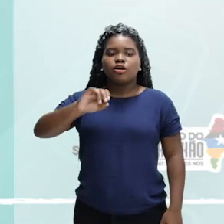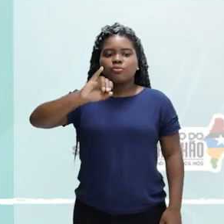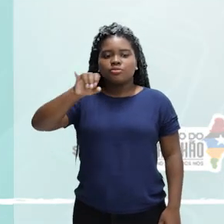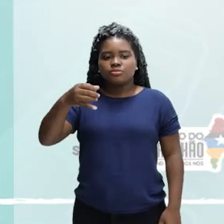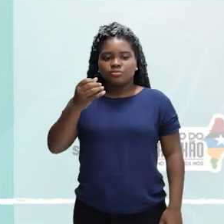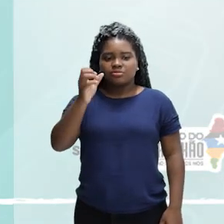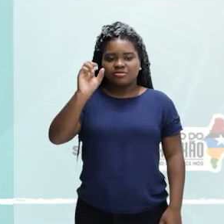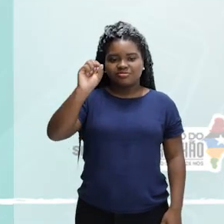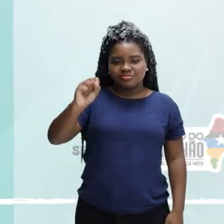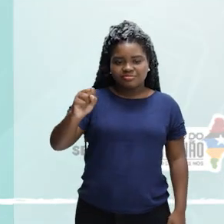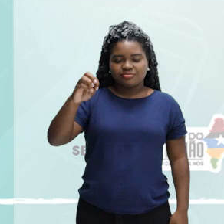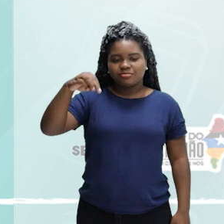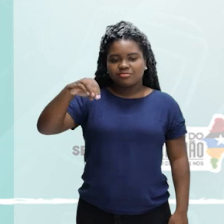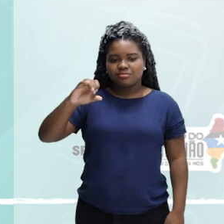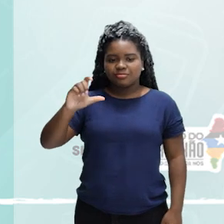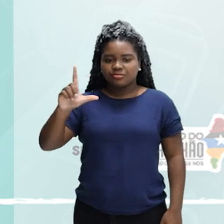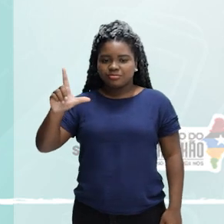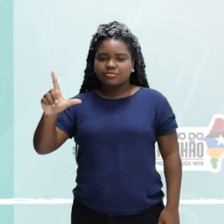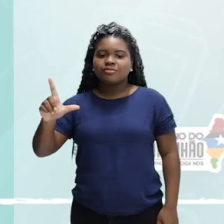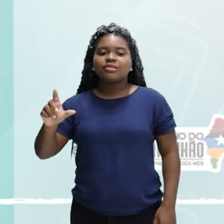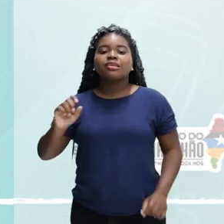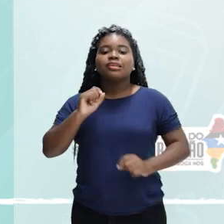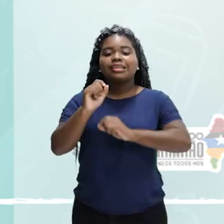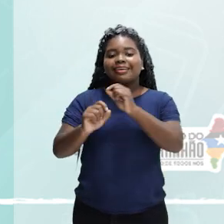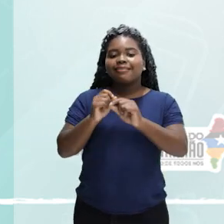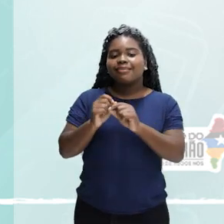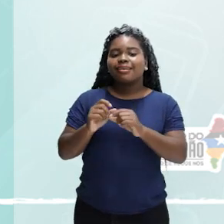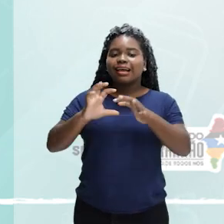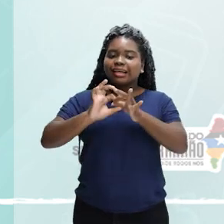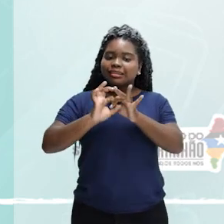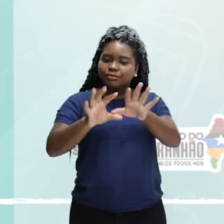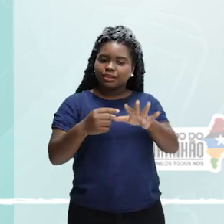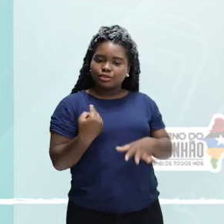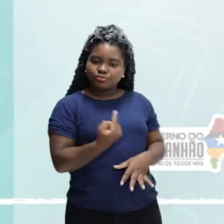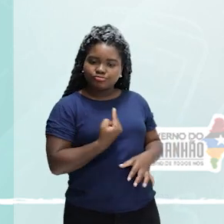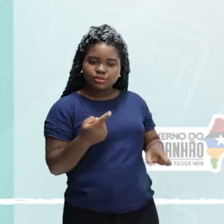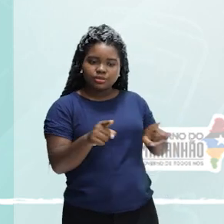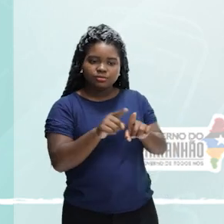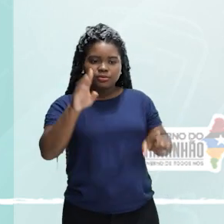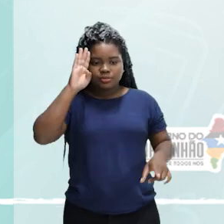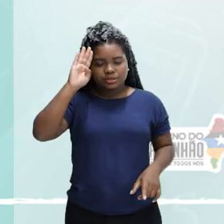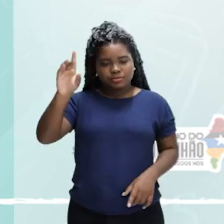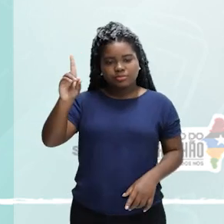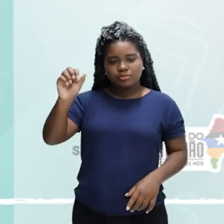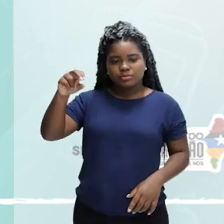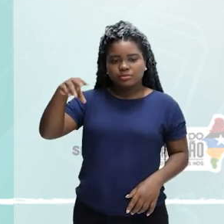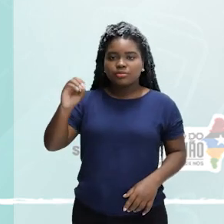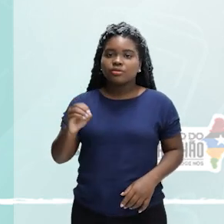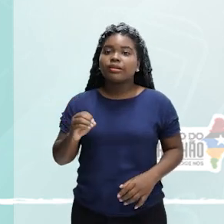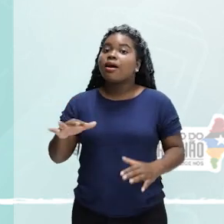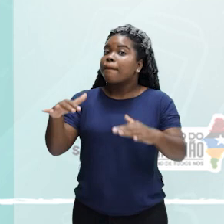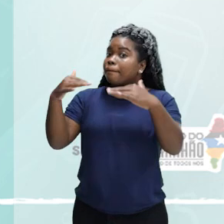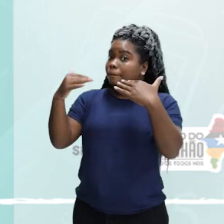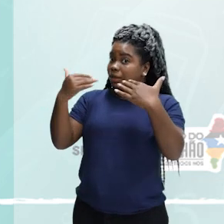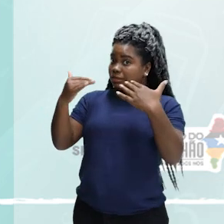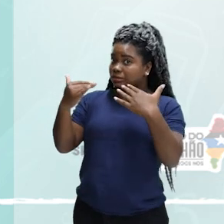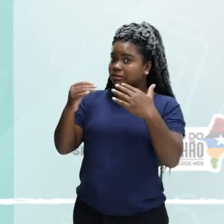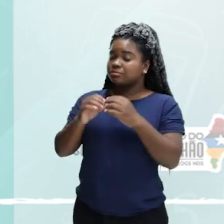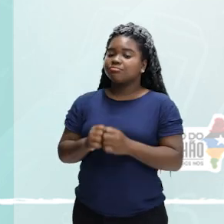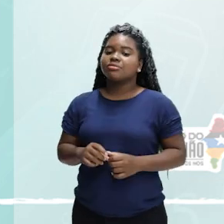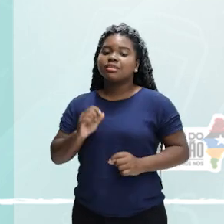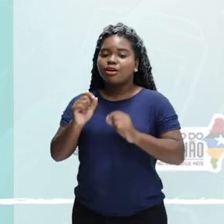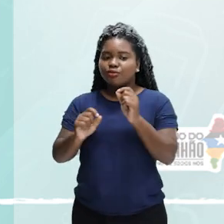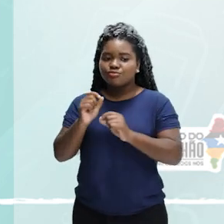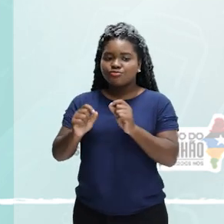liberdade individual e do princípio do dano. Atenção para essa teoria, que ela é bastante peculiar. Ela tem traços bem característicos,